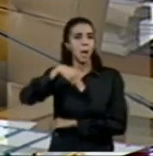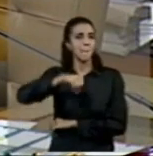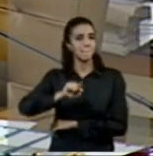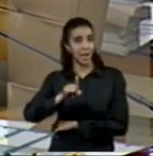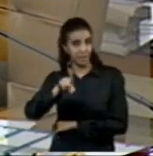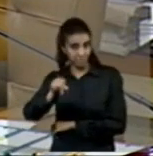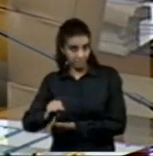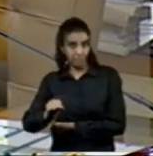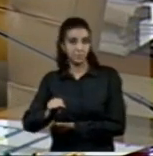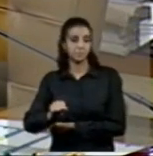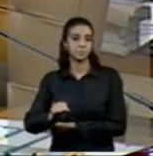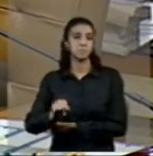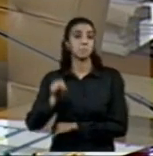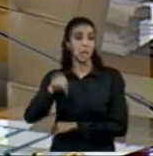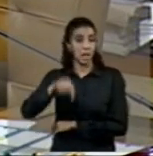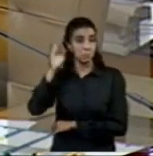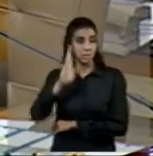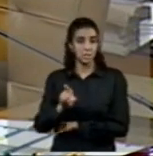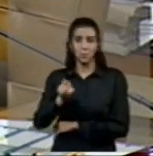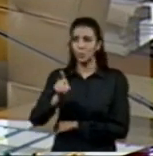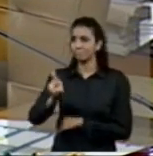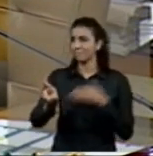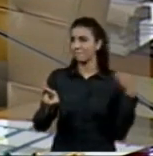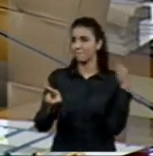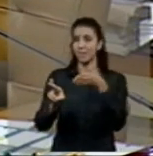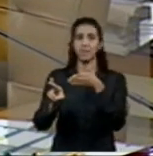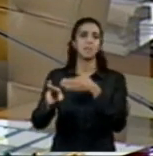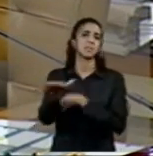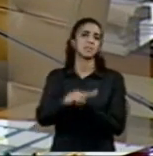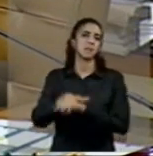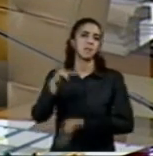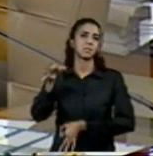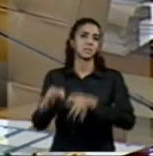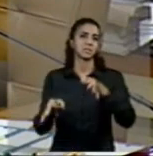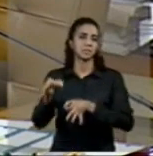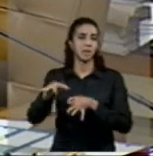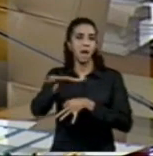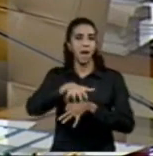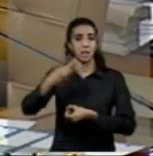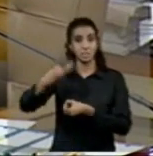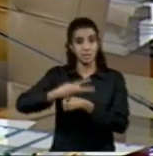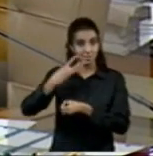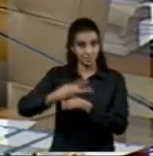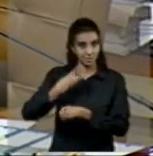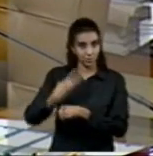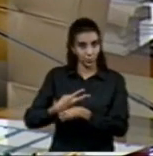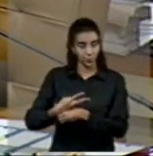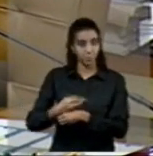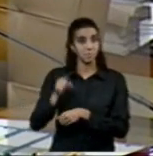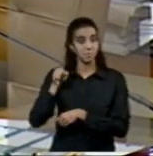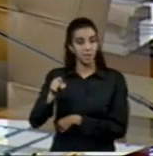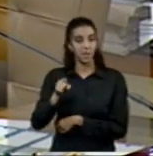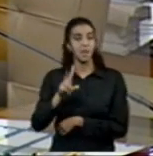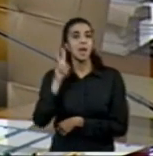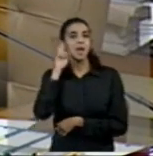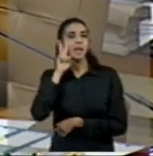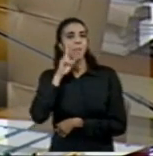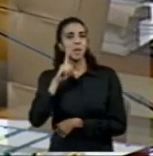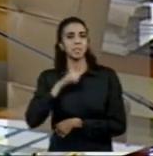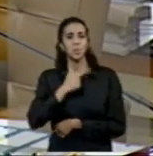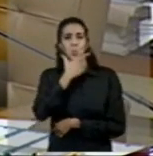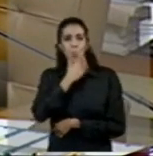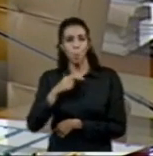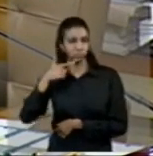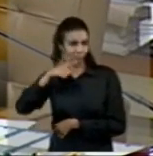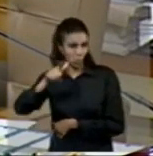Biavasky, hoje no Brasil, uma das maiores especialistas em terceirização, lembrando a lição de Joseph